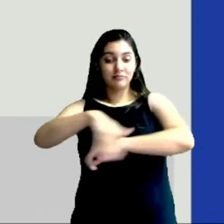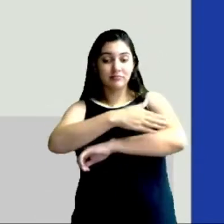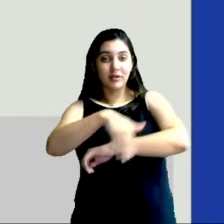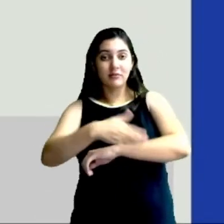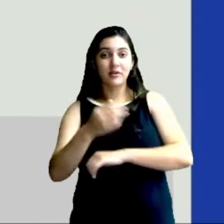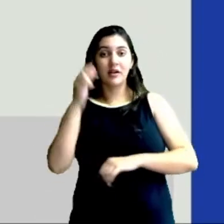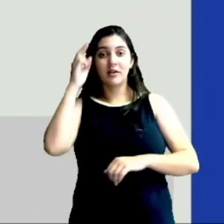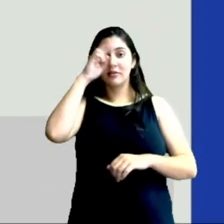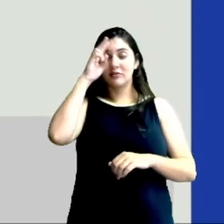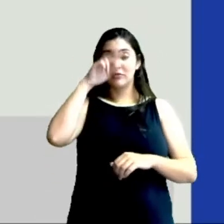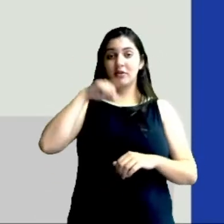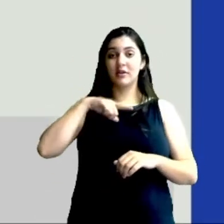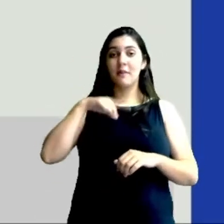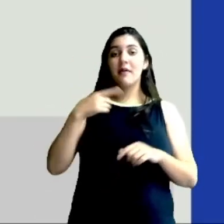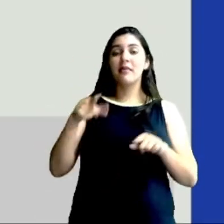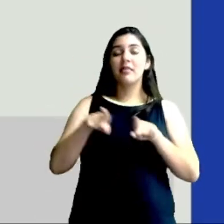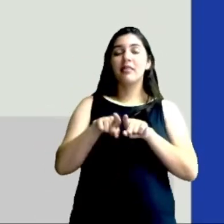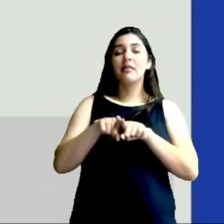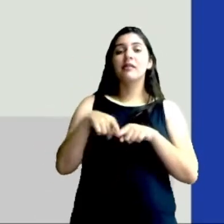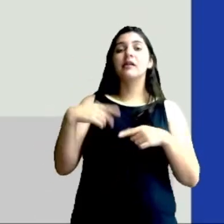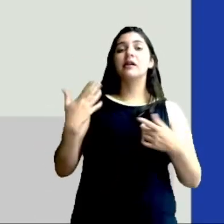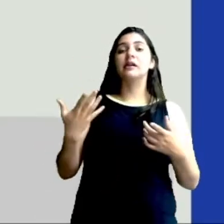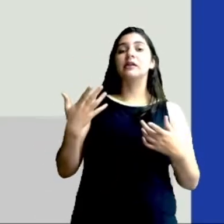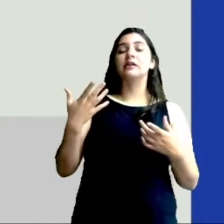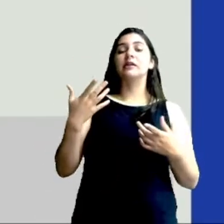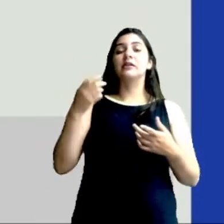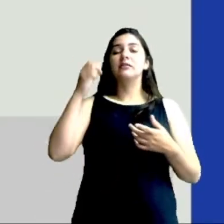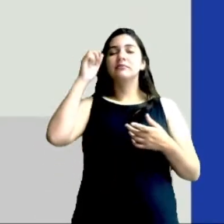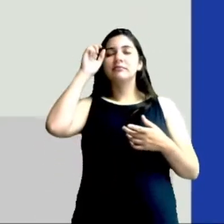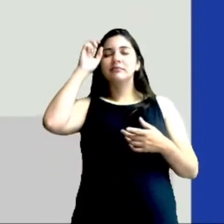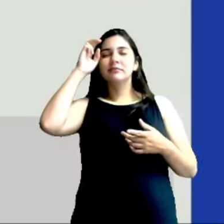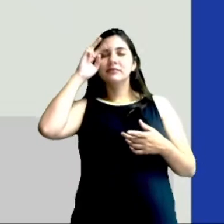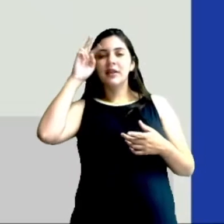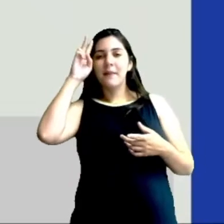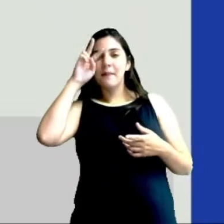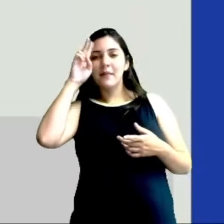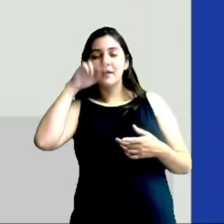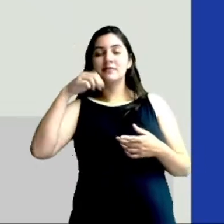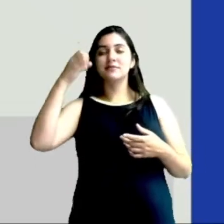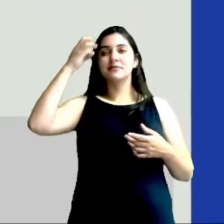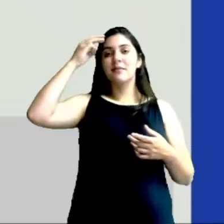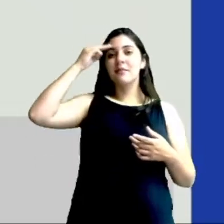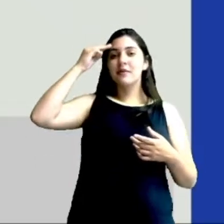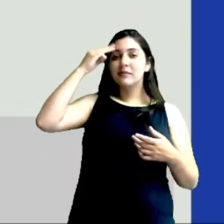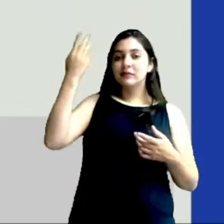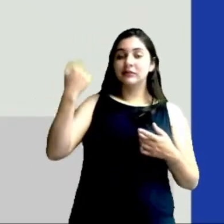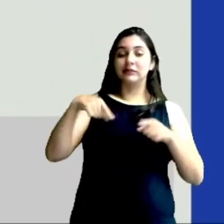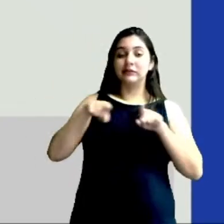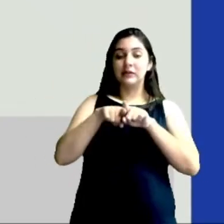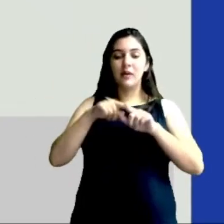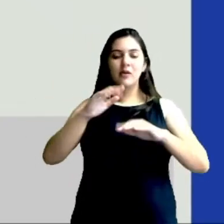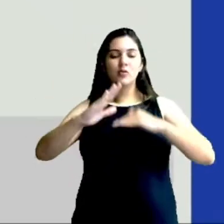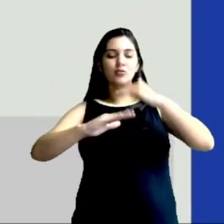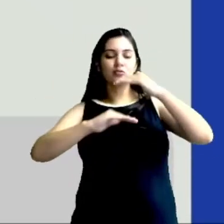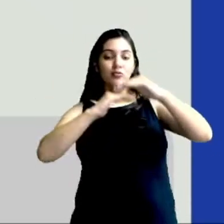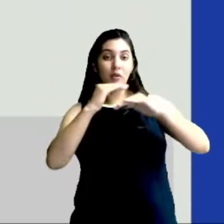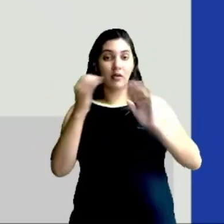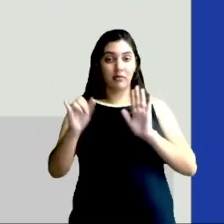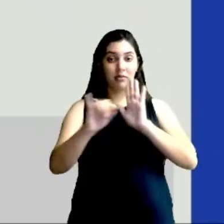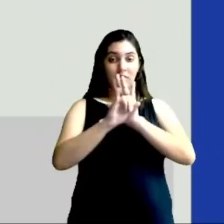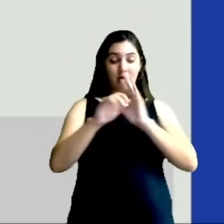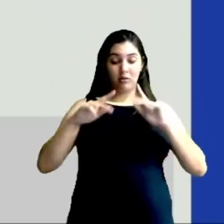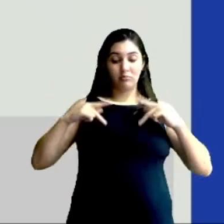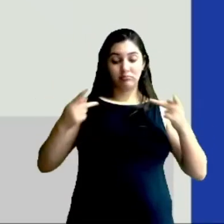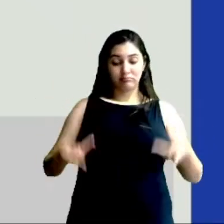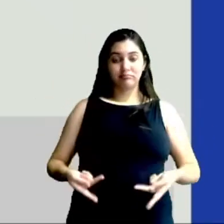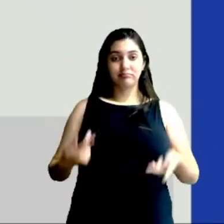para a gente é também as lembranças as memórias e faz com que a gente começa a construir a nossa identidade enquanto pessoa no mundo